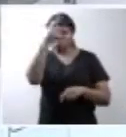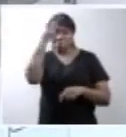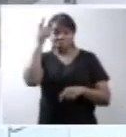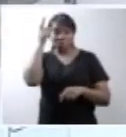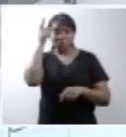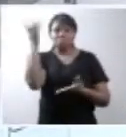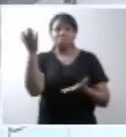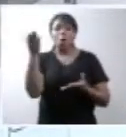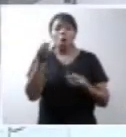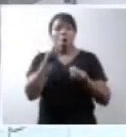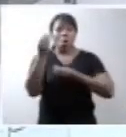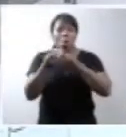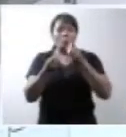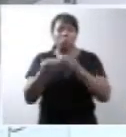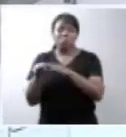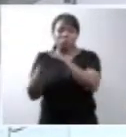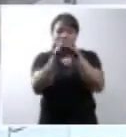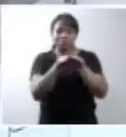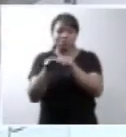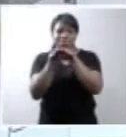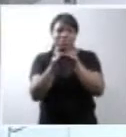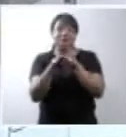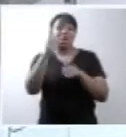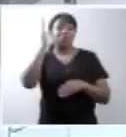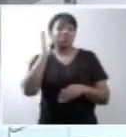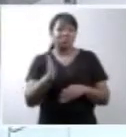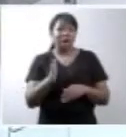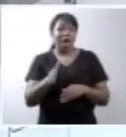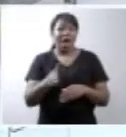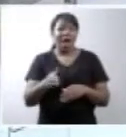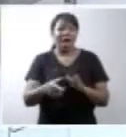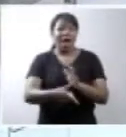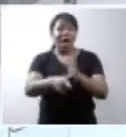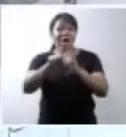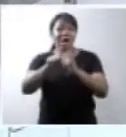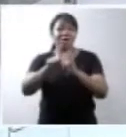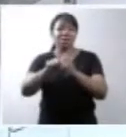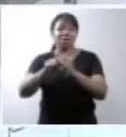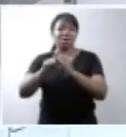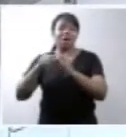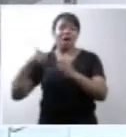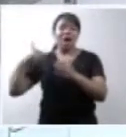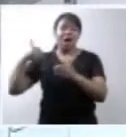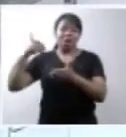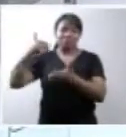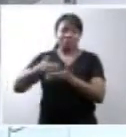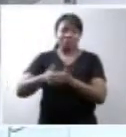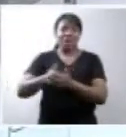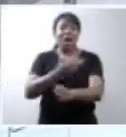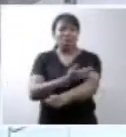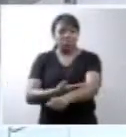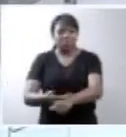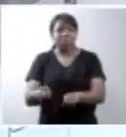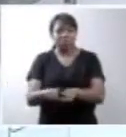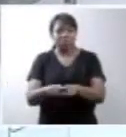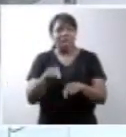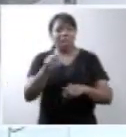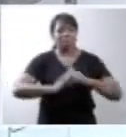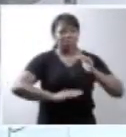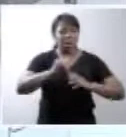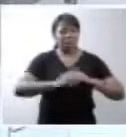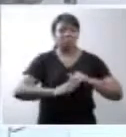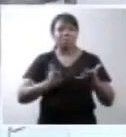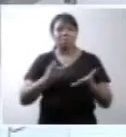uma prática eugênica, à qual já nos habituamos? Por que essa prática